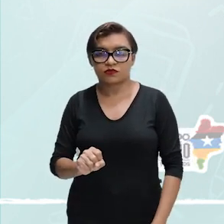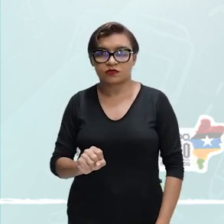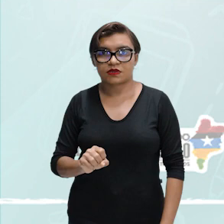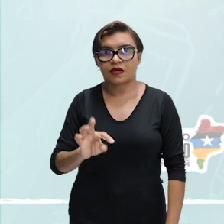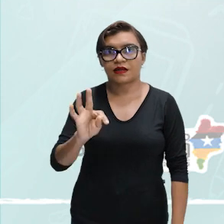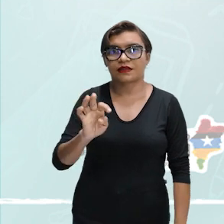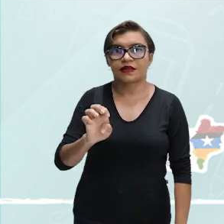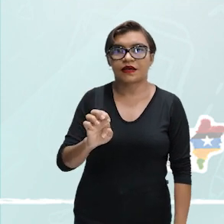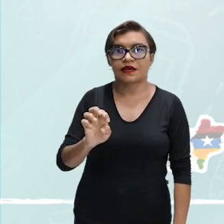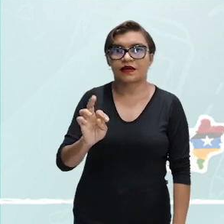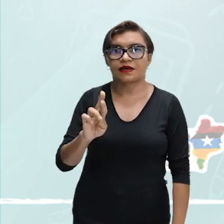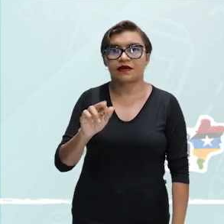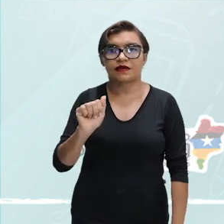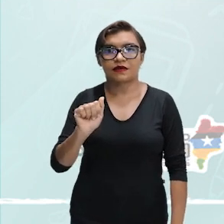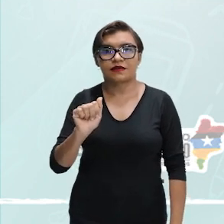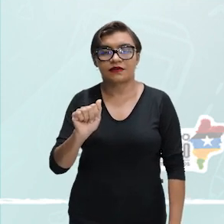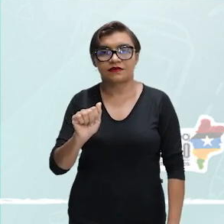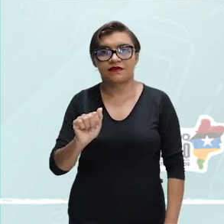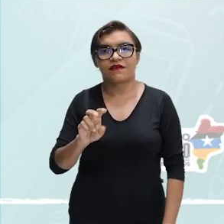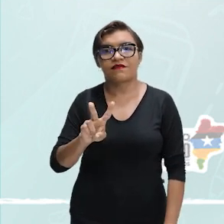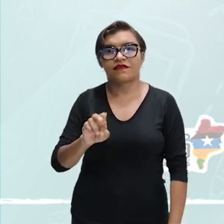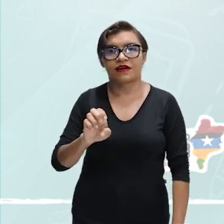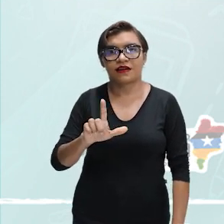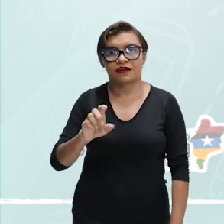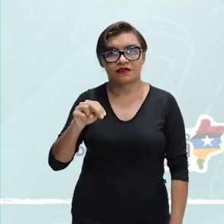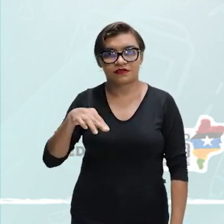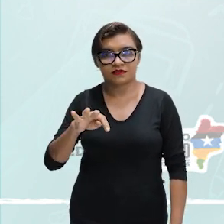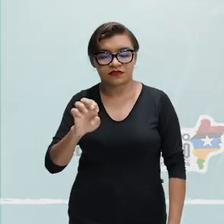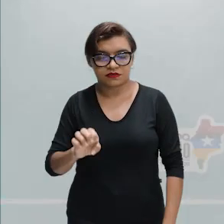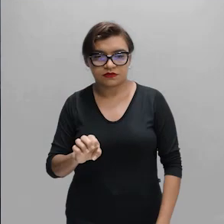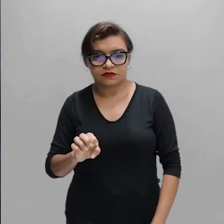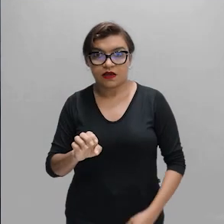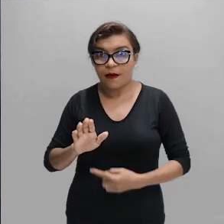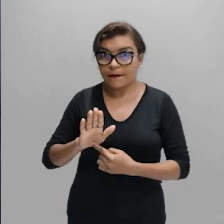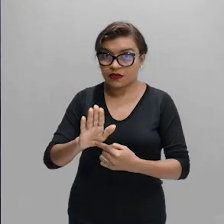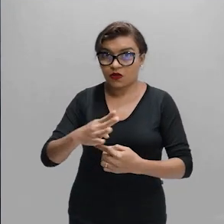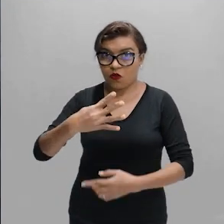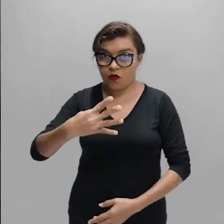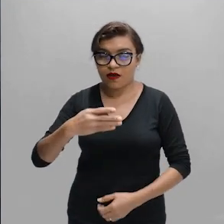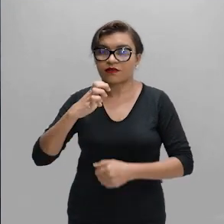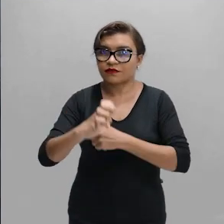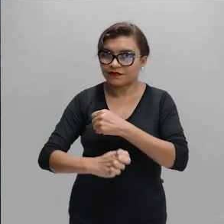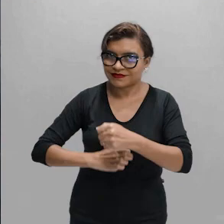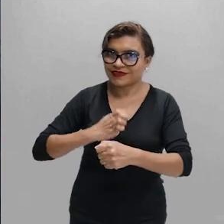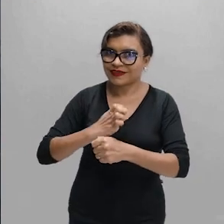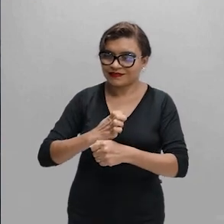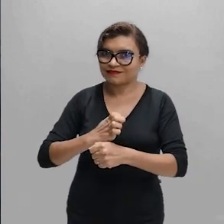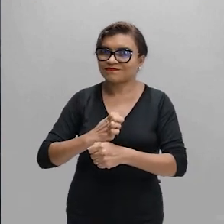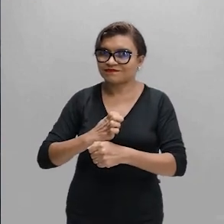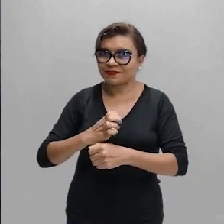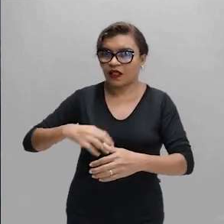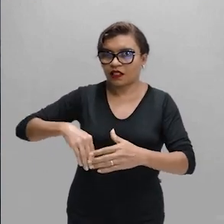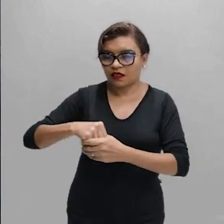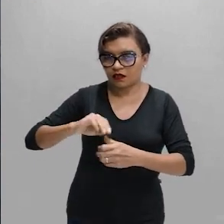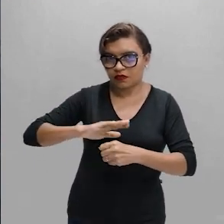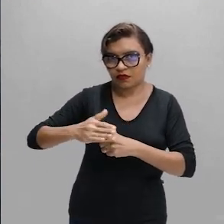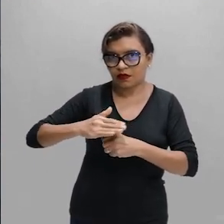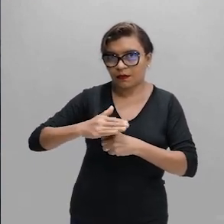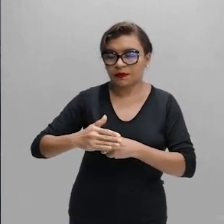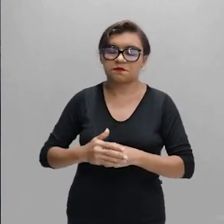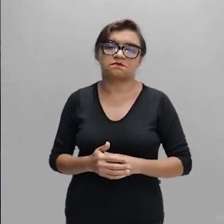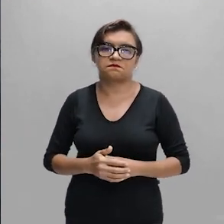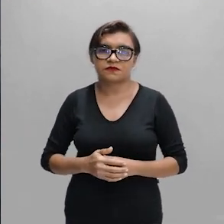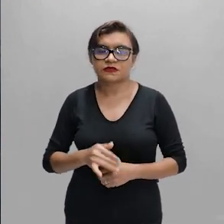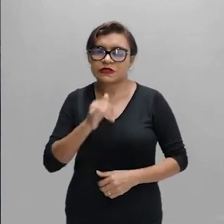4, ok? Então ele apresenta 4 elétrons na camada de valência, certo? Nós temos o exemplo